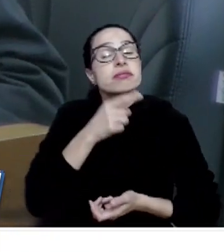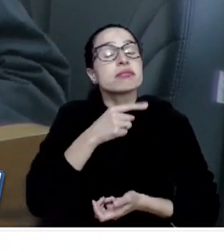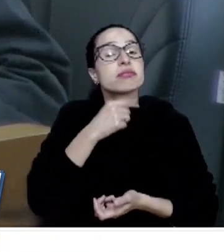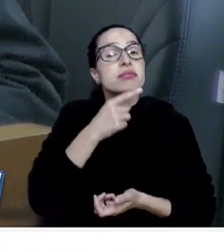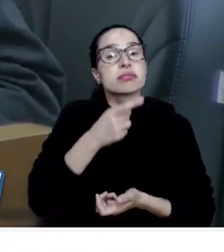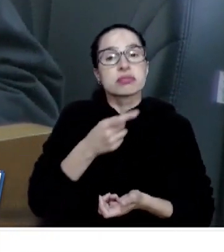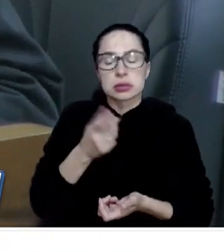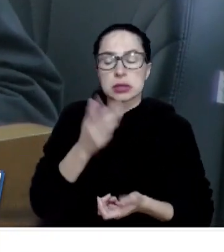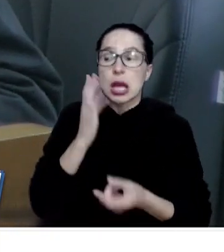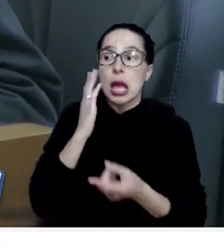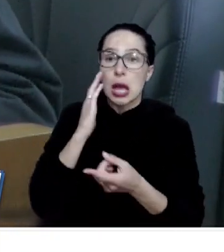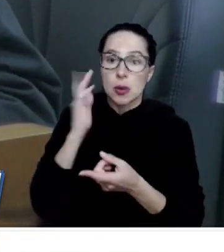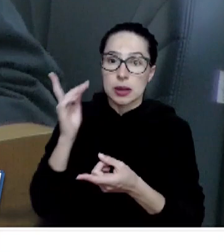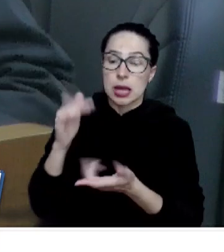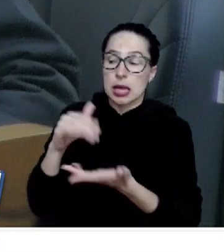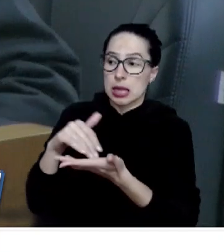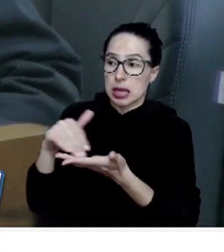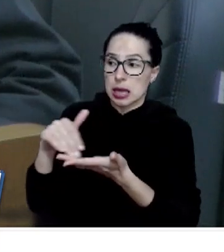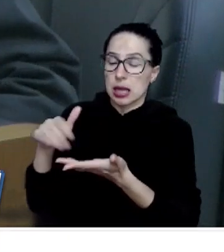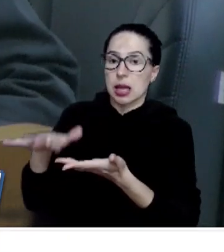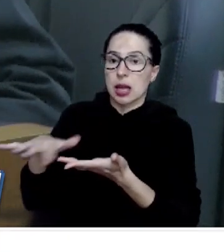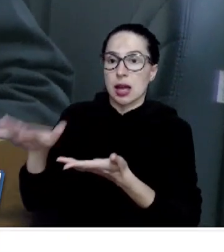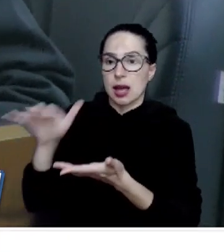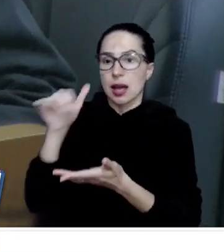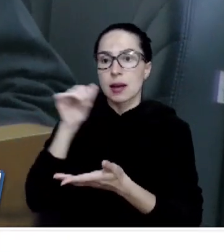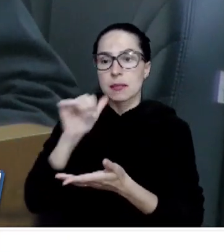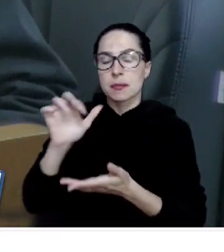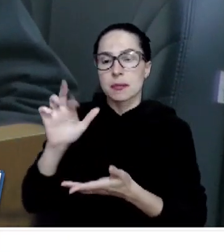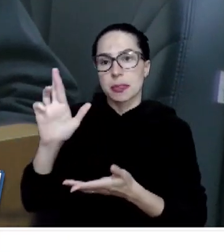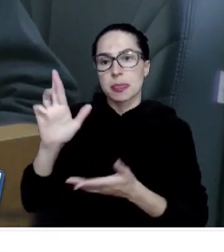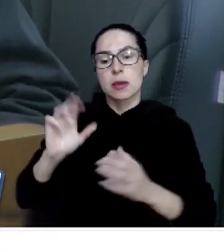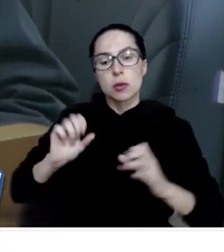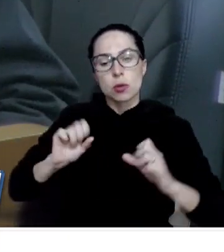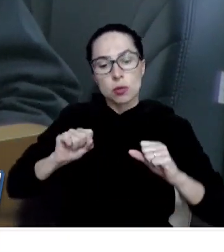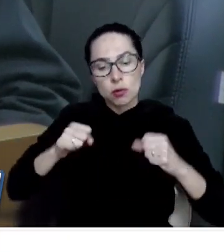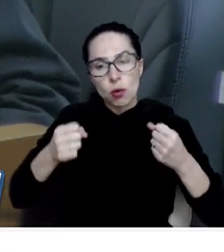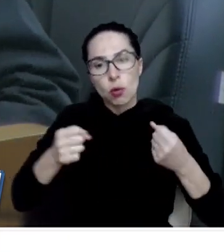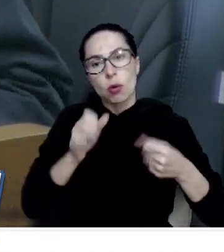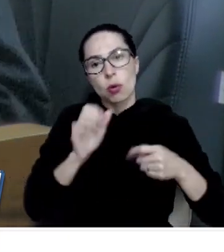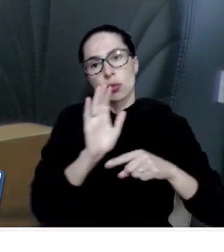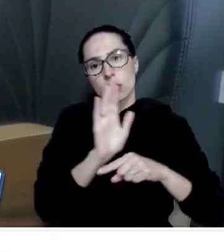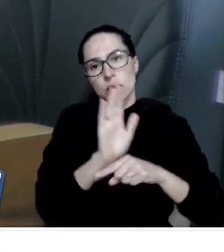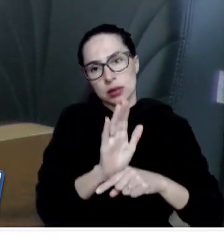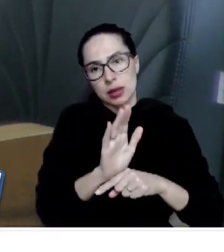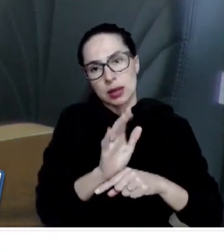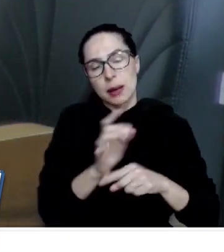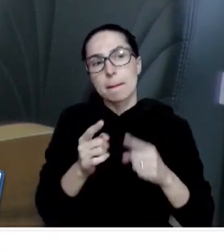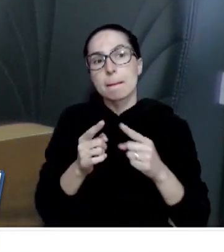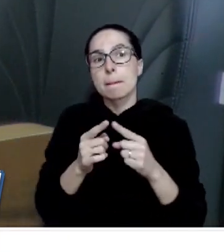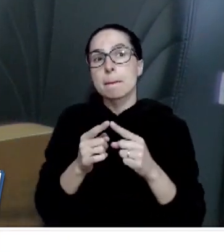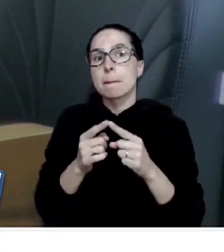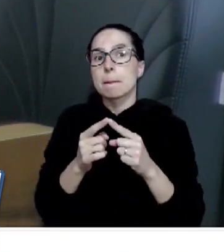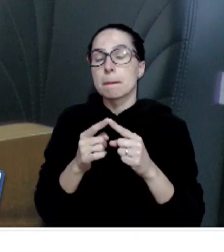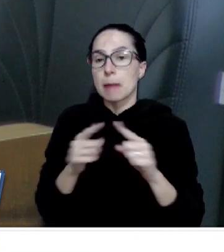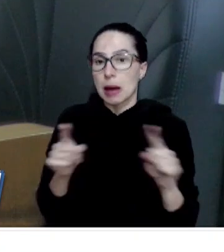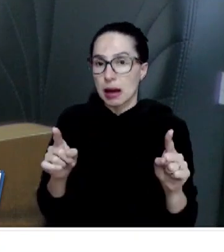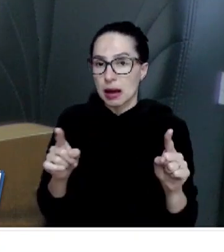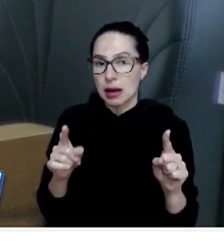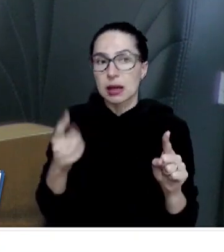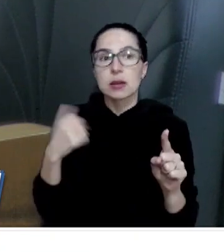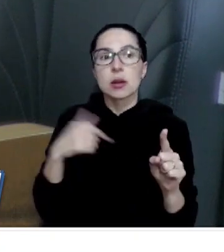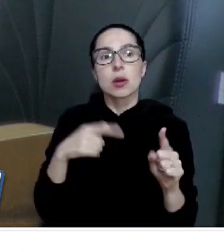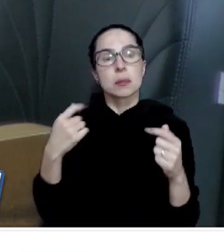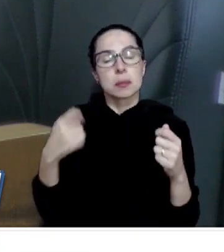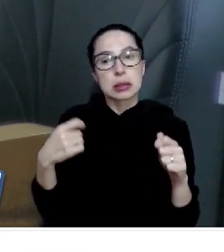secretária está empenhada em resolver essa questão, mas a gente precisa aí de